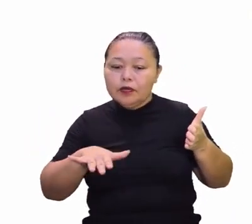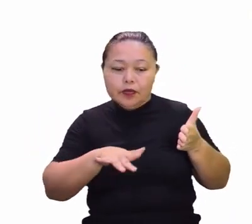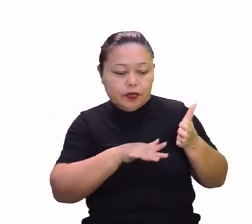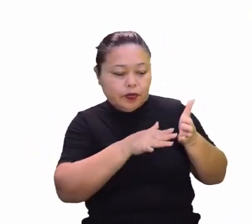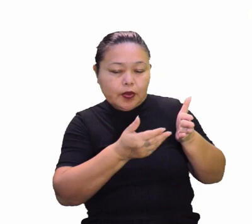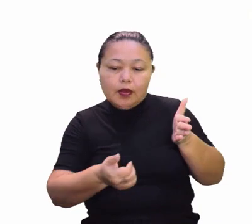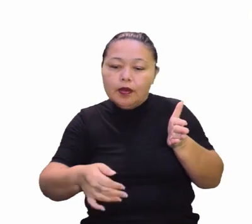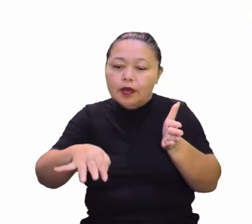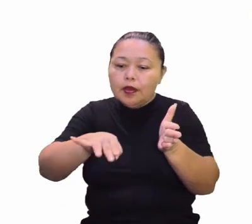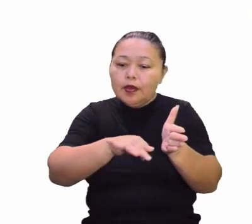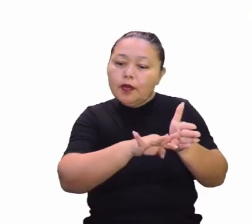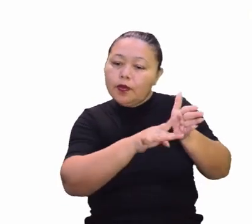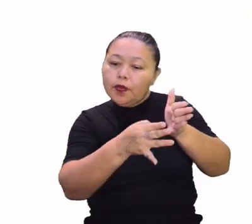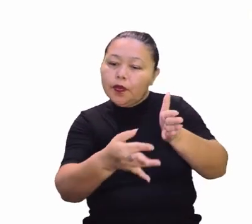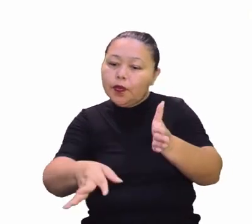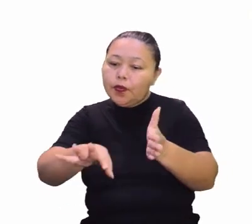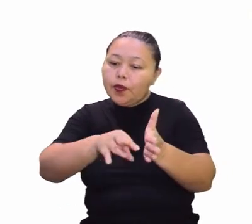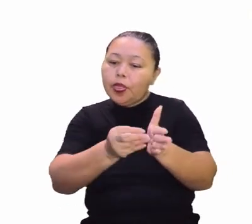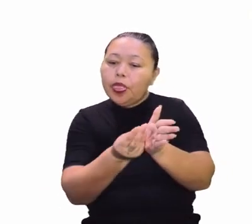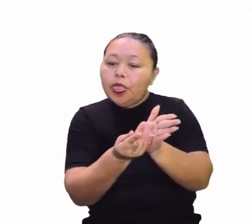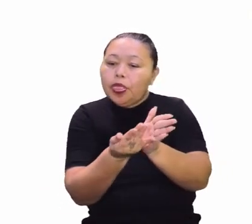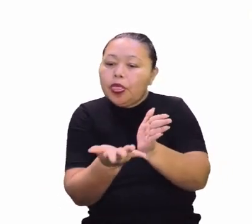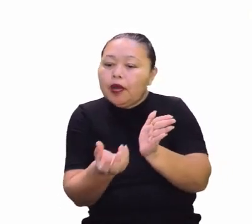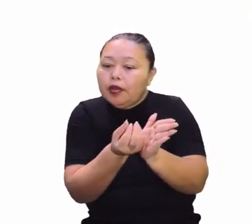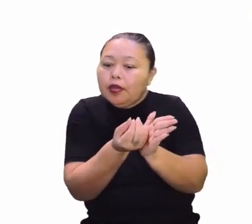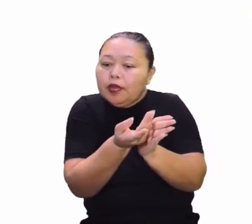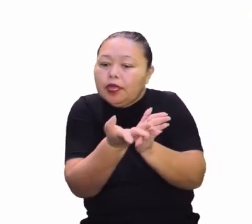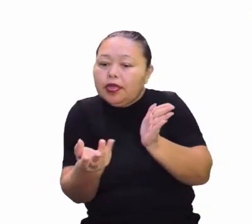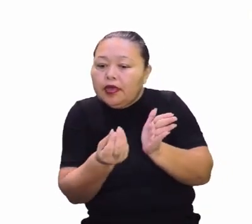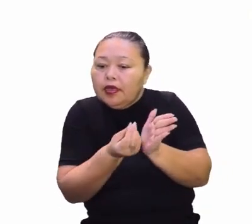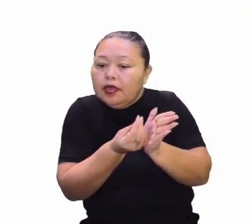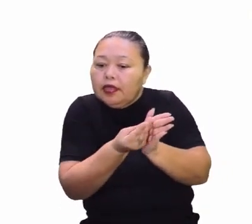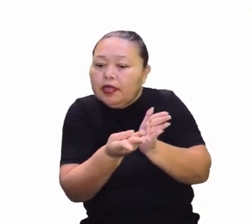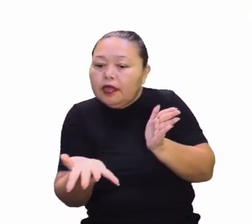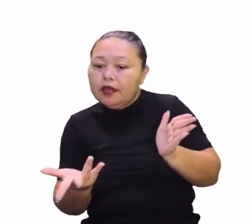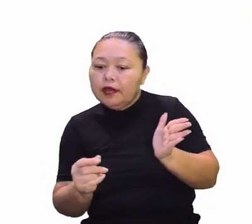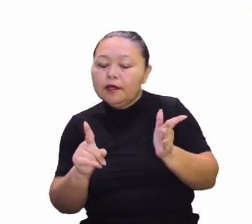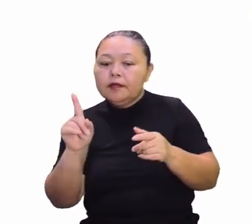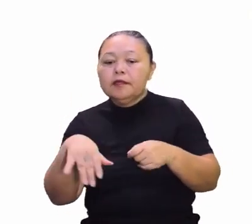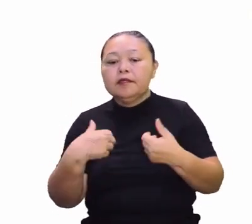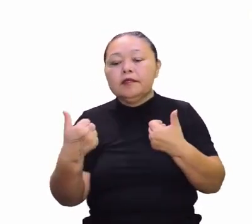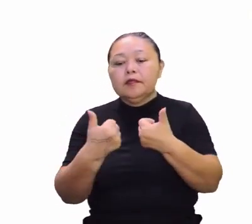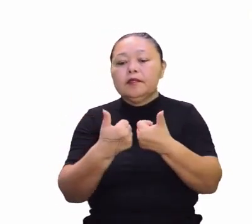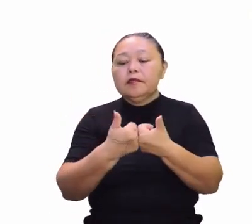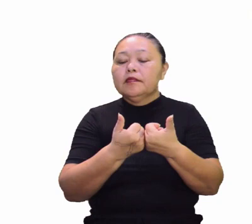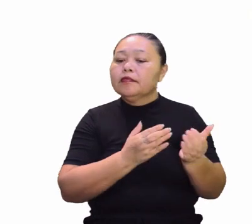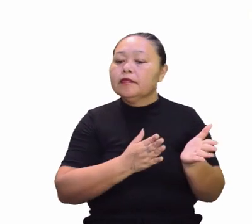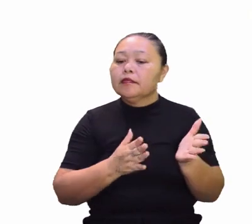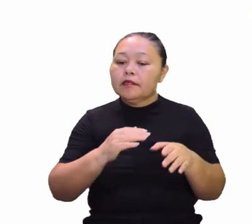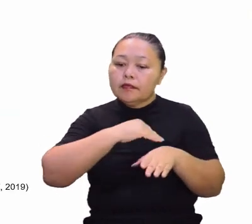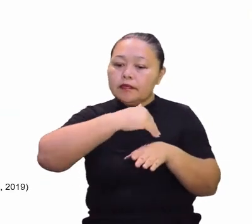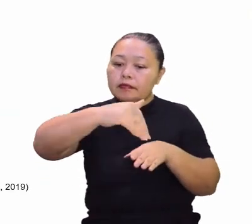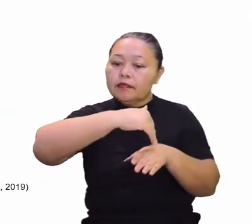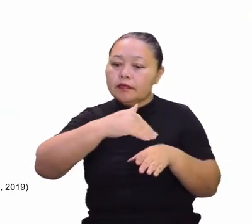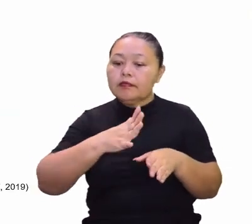dessa erosão fluvial sobre o costão de relevo, que é a próxima margem do rio.